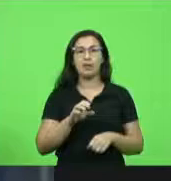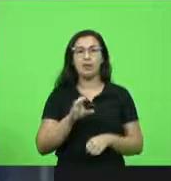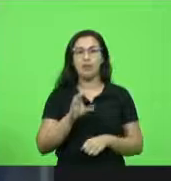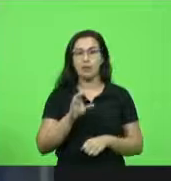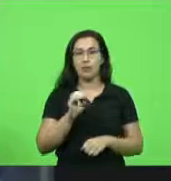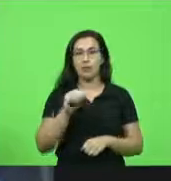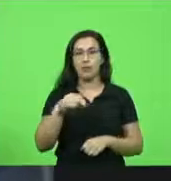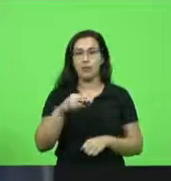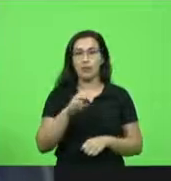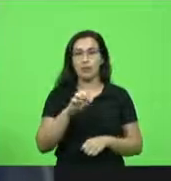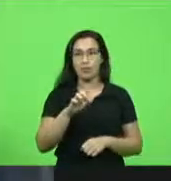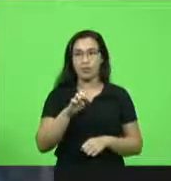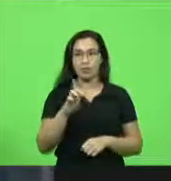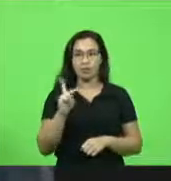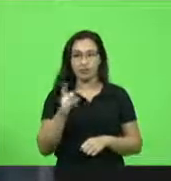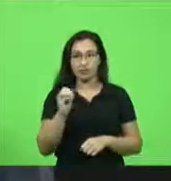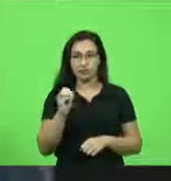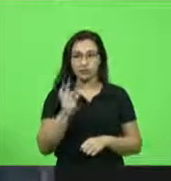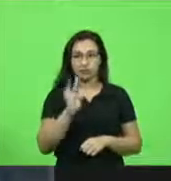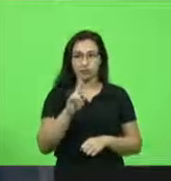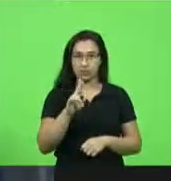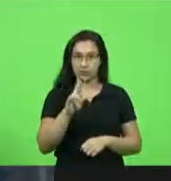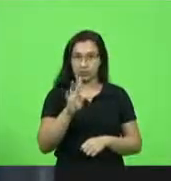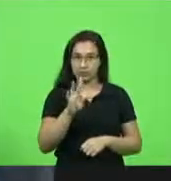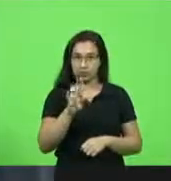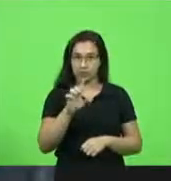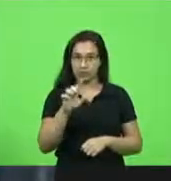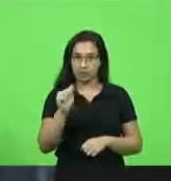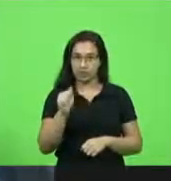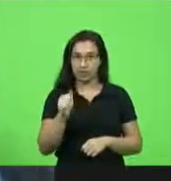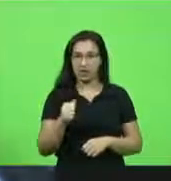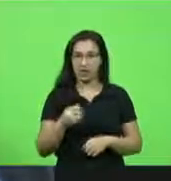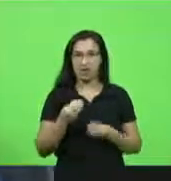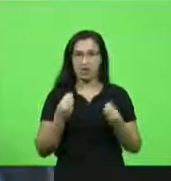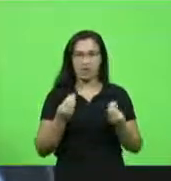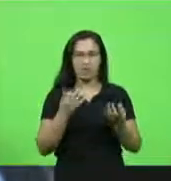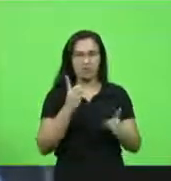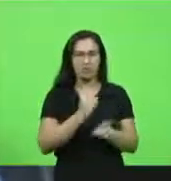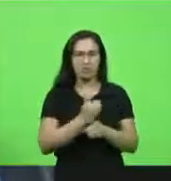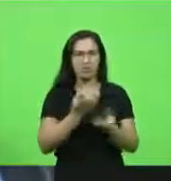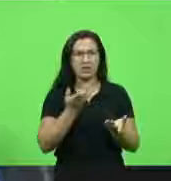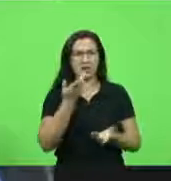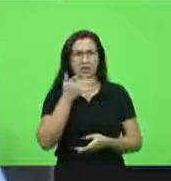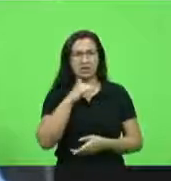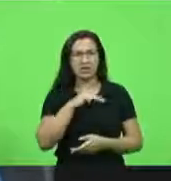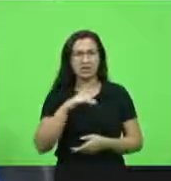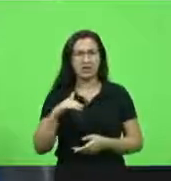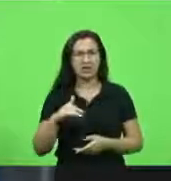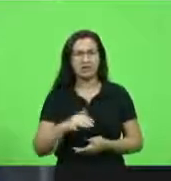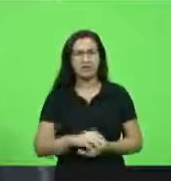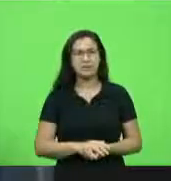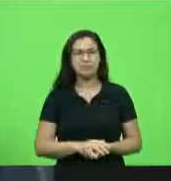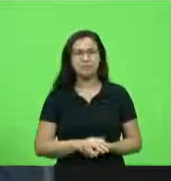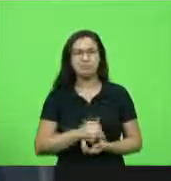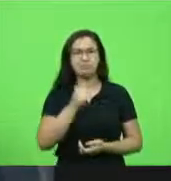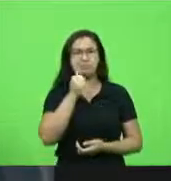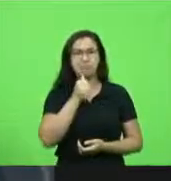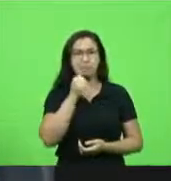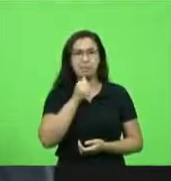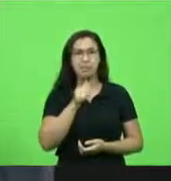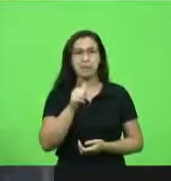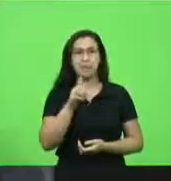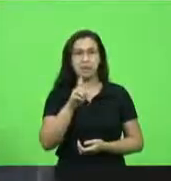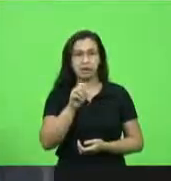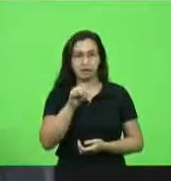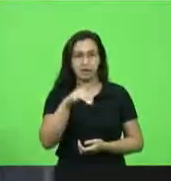foi degradante o estado que encontraram aquela menina, revoltante. E eu, com a fala da ministra, com esses relatos, eu comecei a acompanhar.